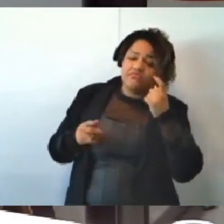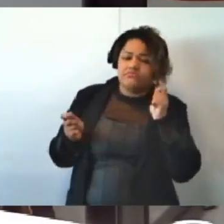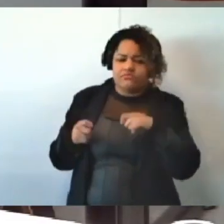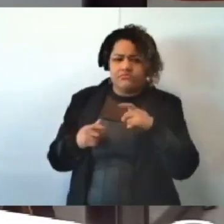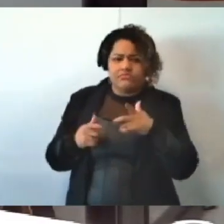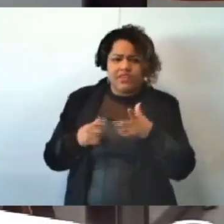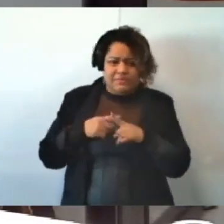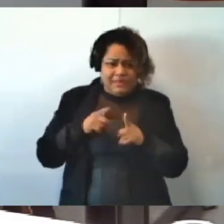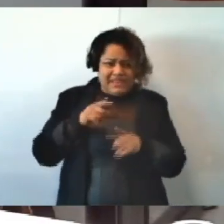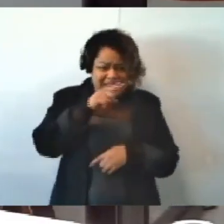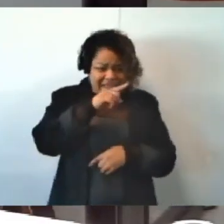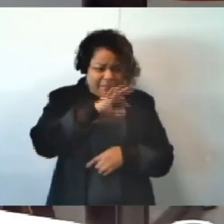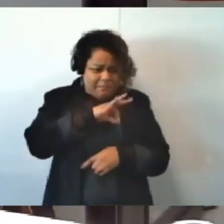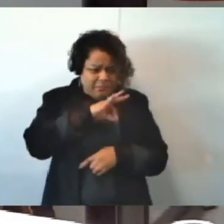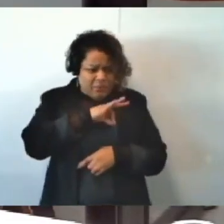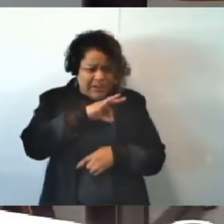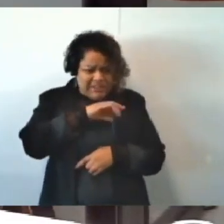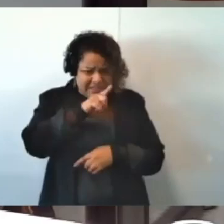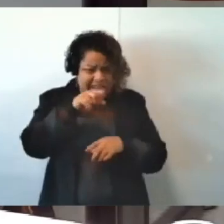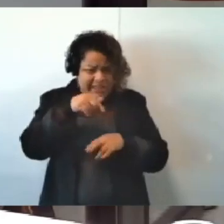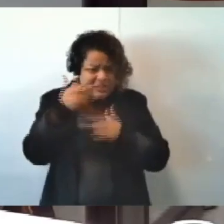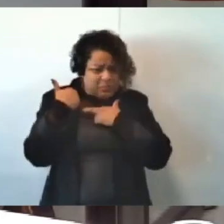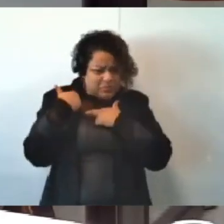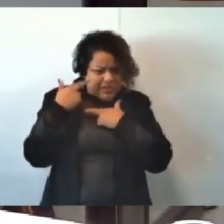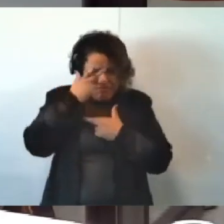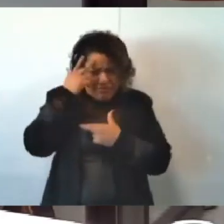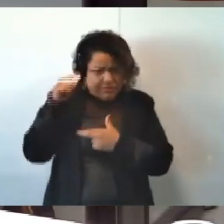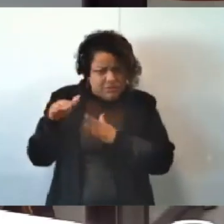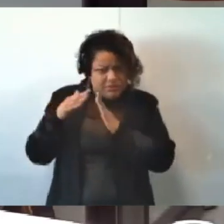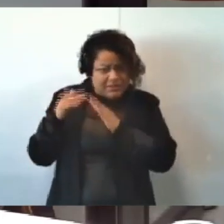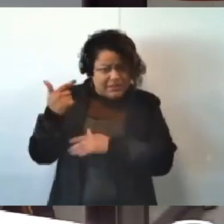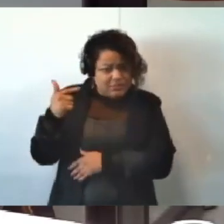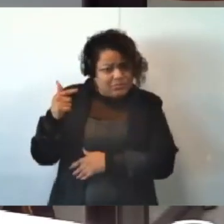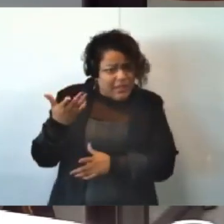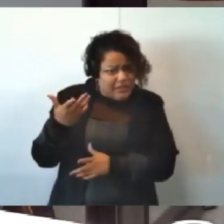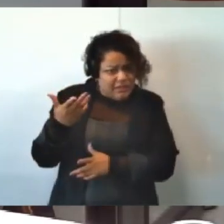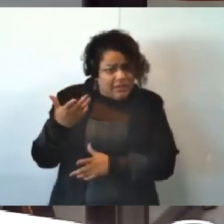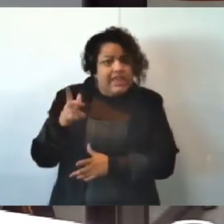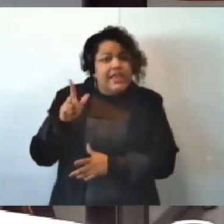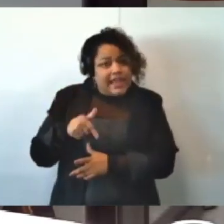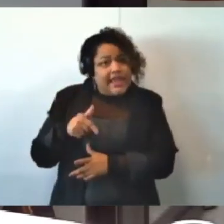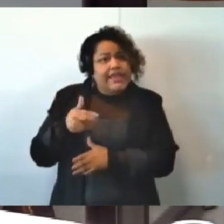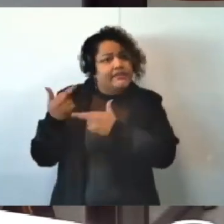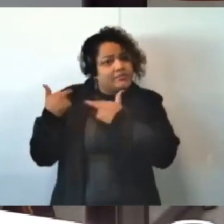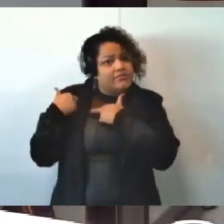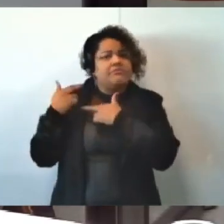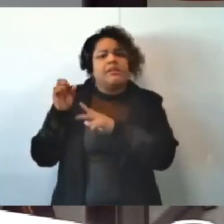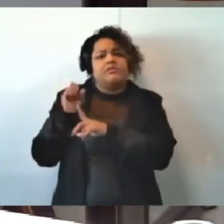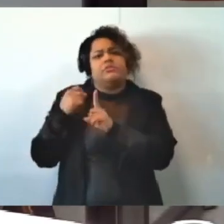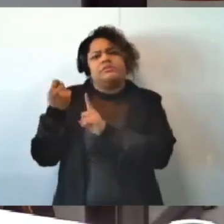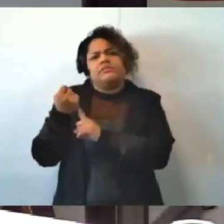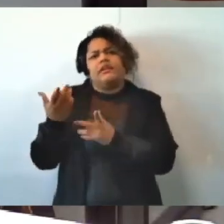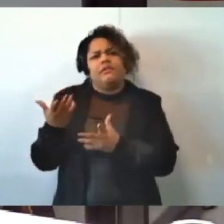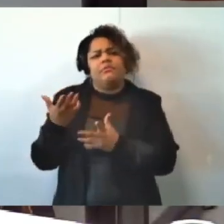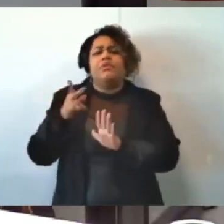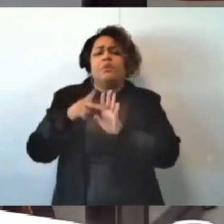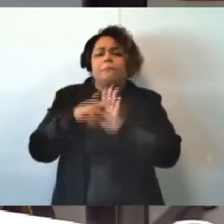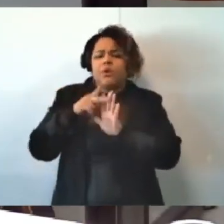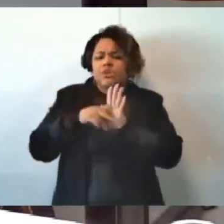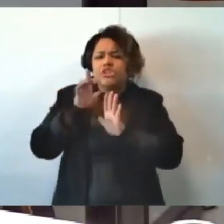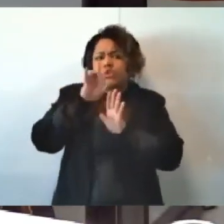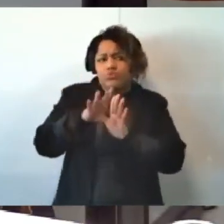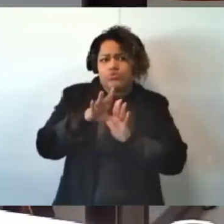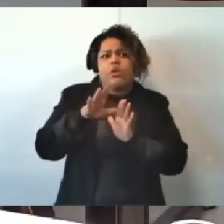uma questão social? Que a prefeitura tem que ter projetos, e não só projetos. Esse projeto tem que sair do papel, ele tem que ser um